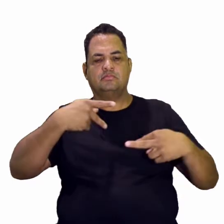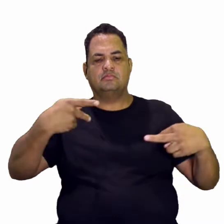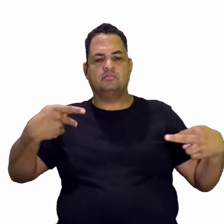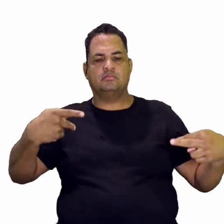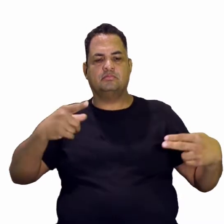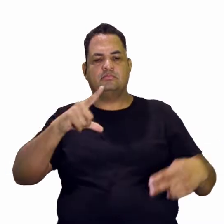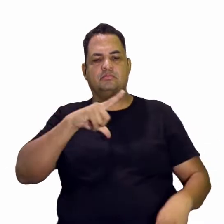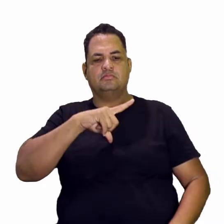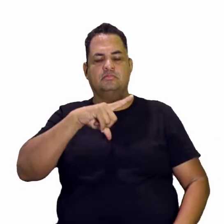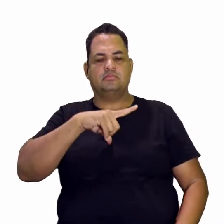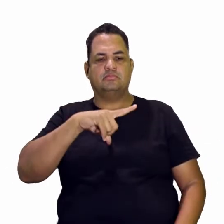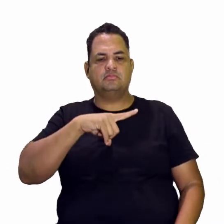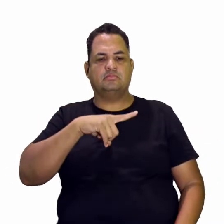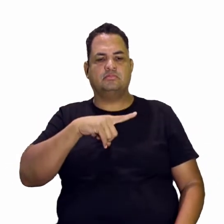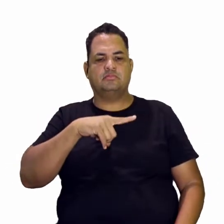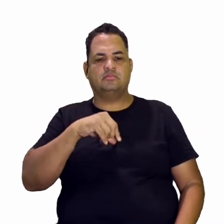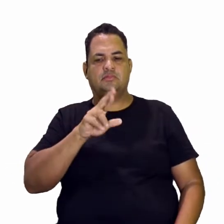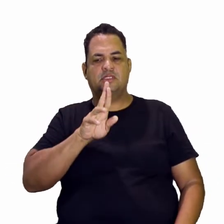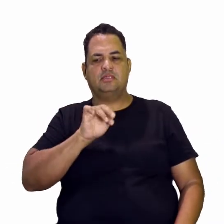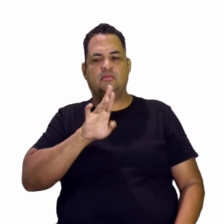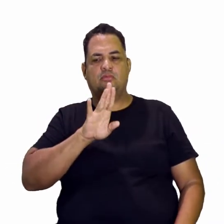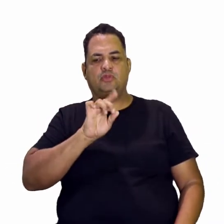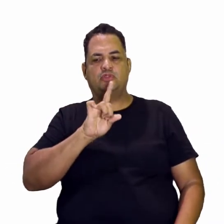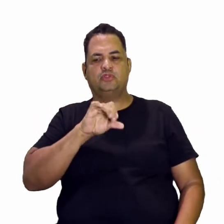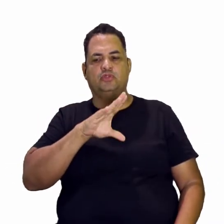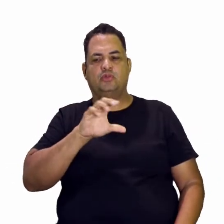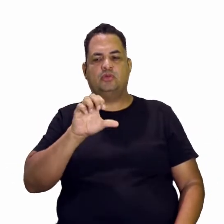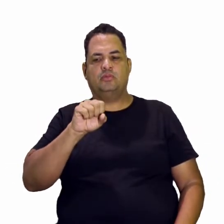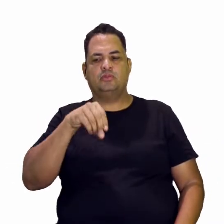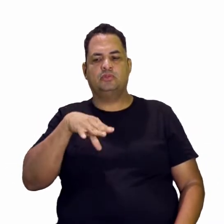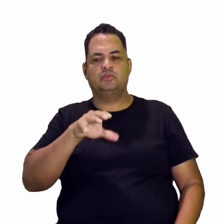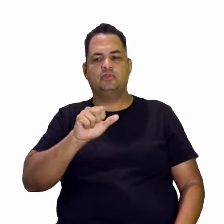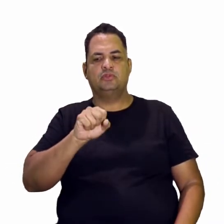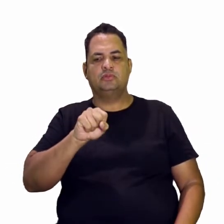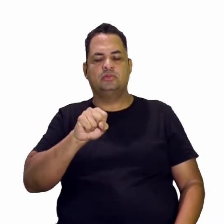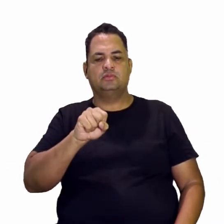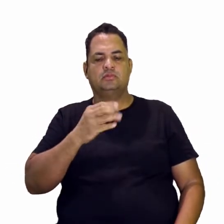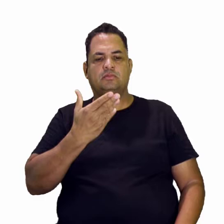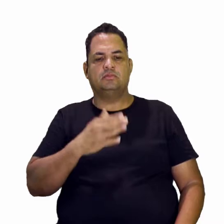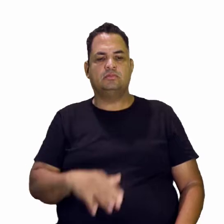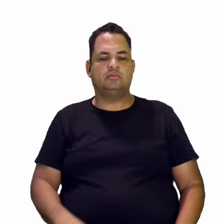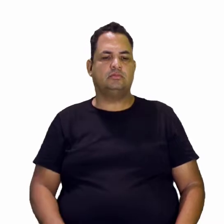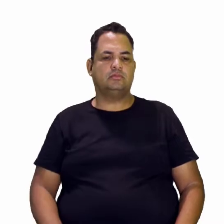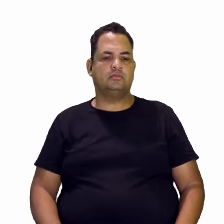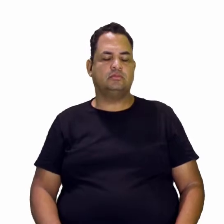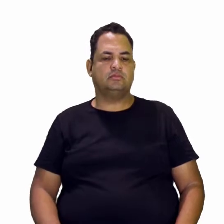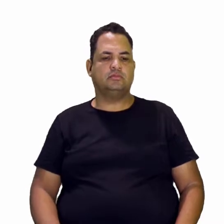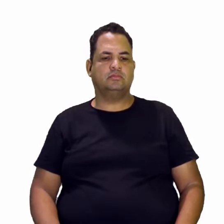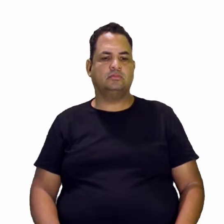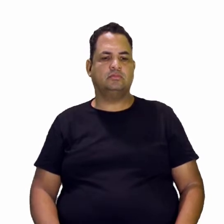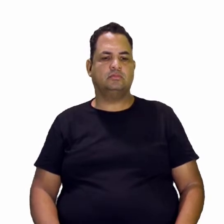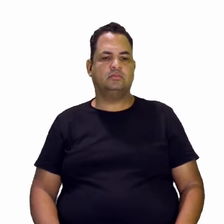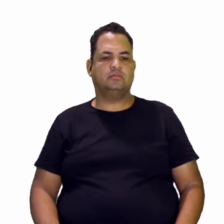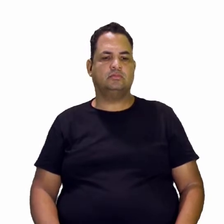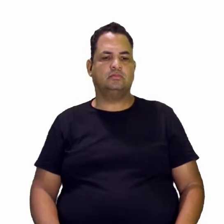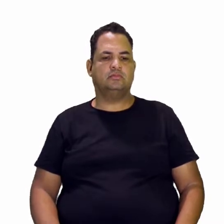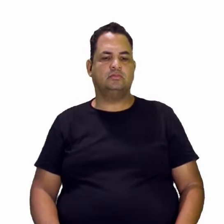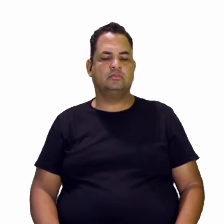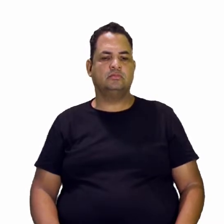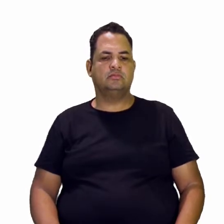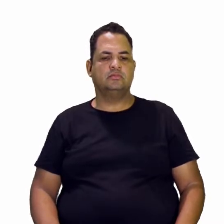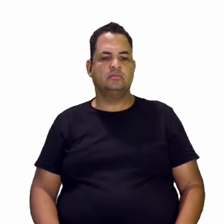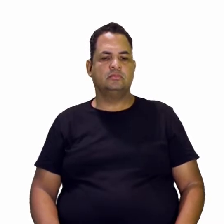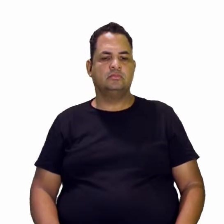têm os ribossomos. Ficou lindo, né, gente? Fala aí. Sério, para de rir. Tá top. Tá